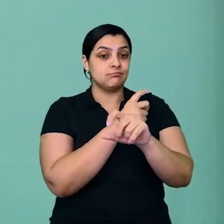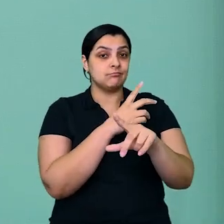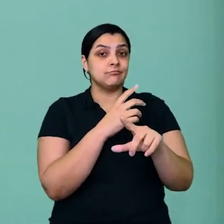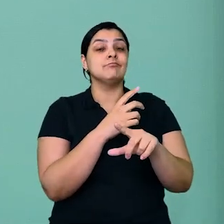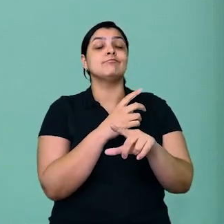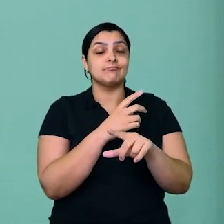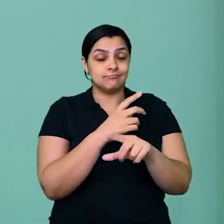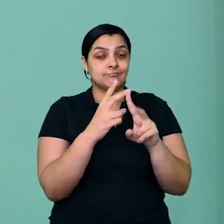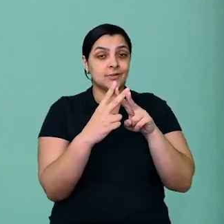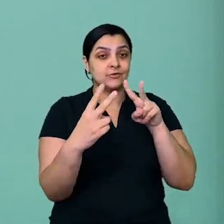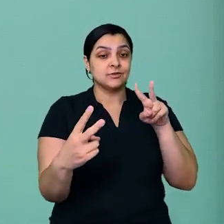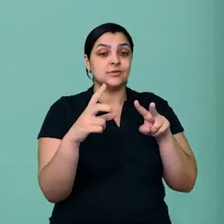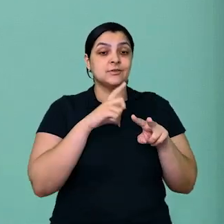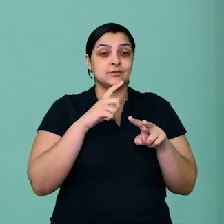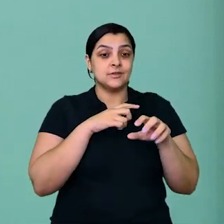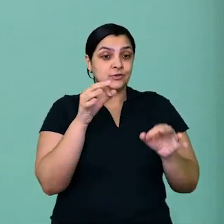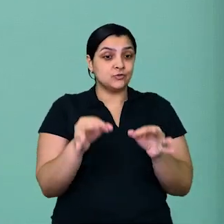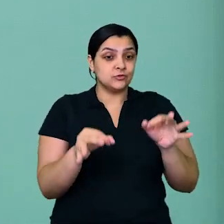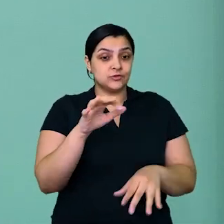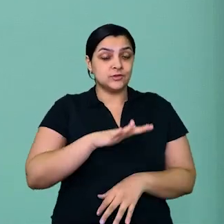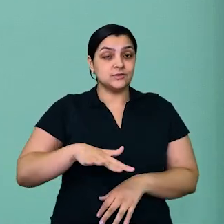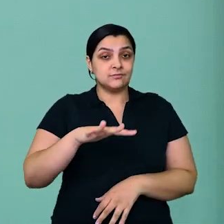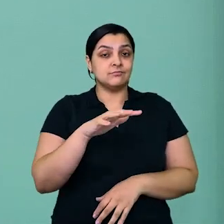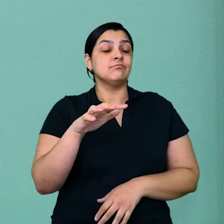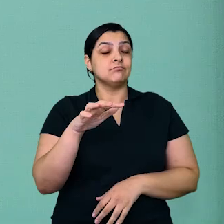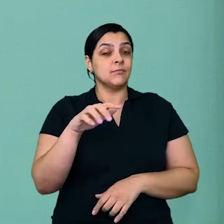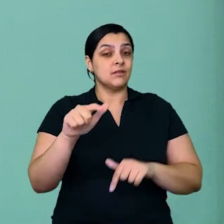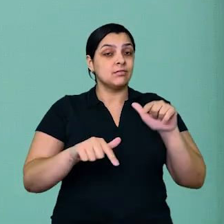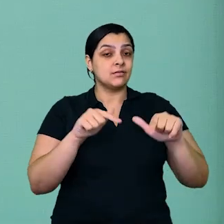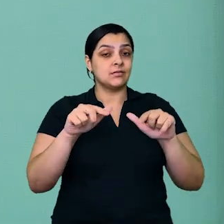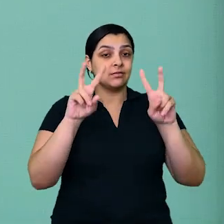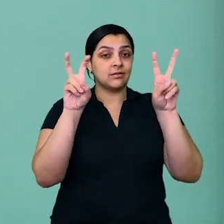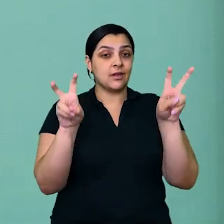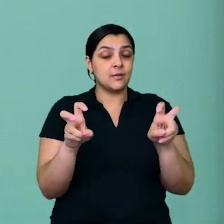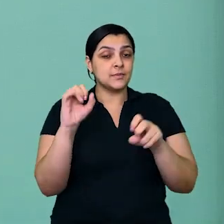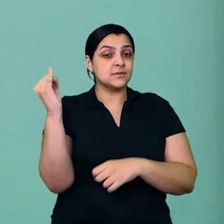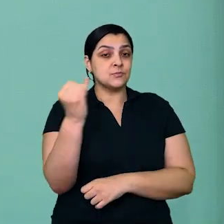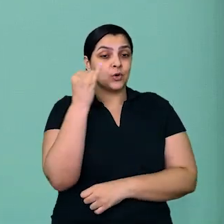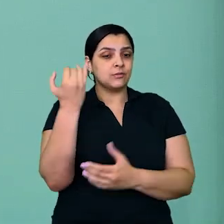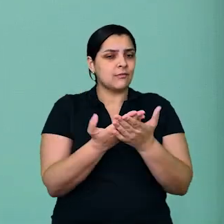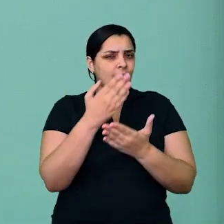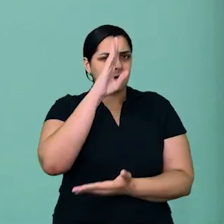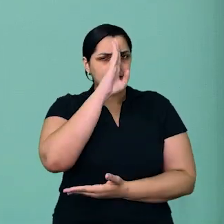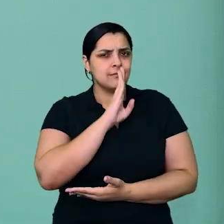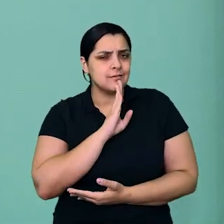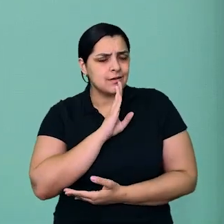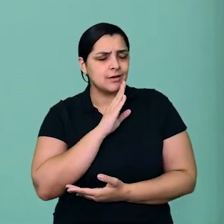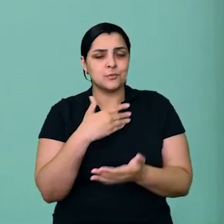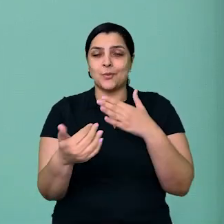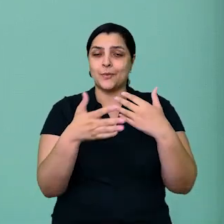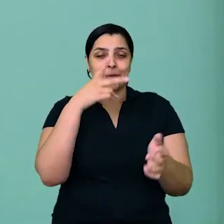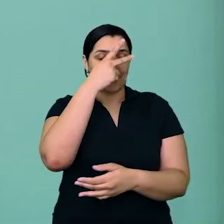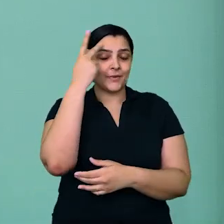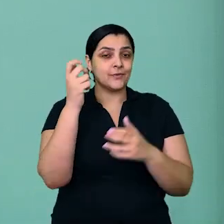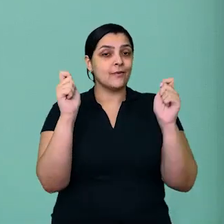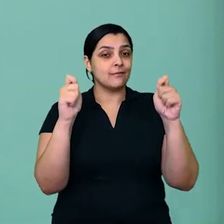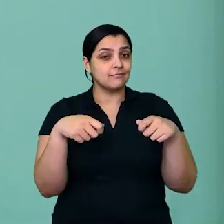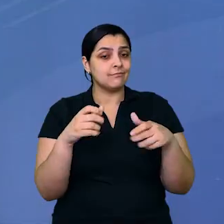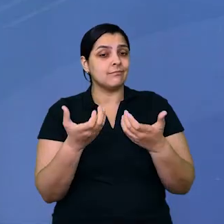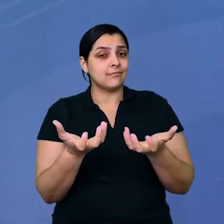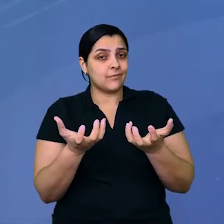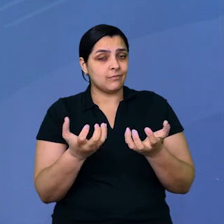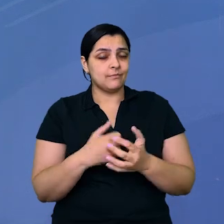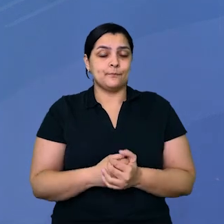pela Justiça do Trabalho com temas relevantes para a instituição. As aulas são gratuitas e para qualquer pessoa que queira se